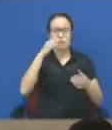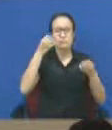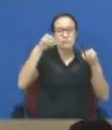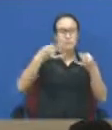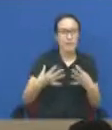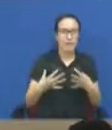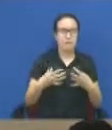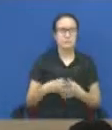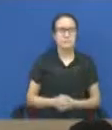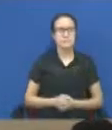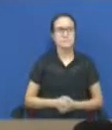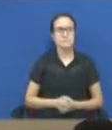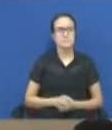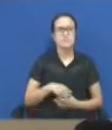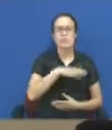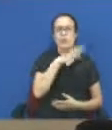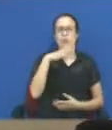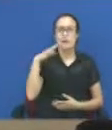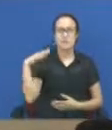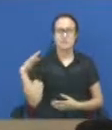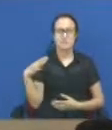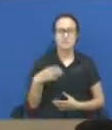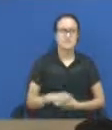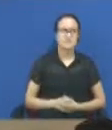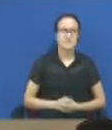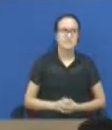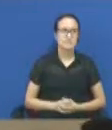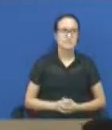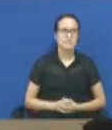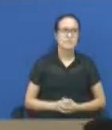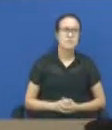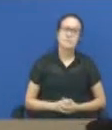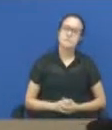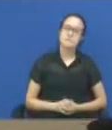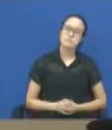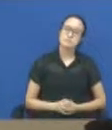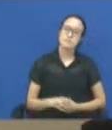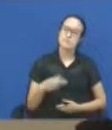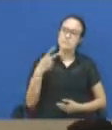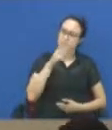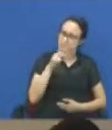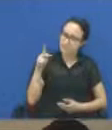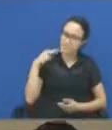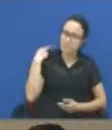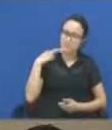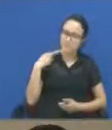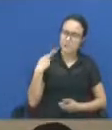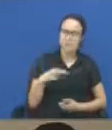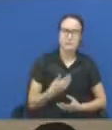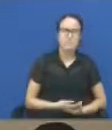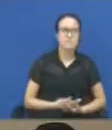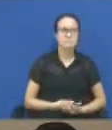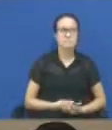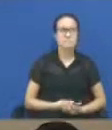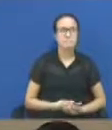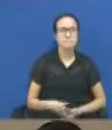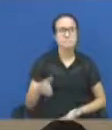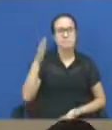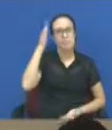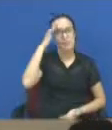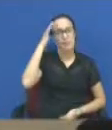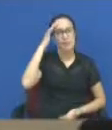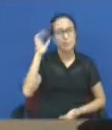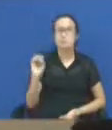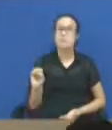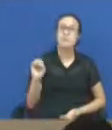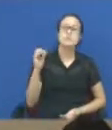justificativa. Pela ordem, vereador Aloísio. Presidente Ronei Martins, diante do que ocorre na nossa